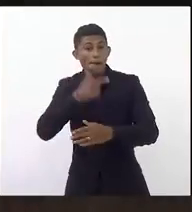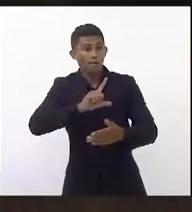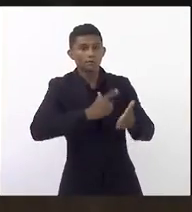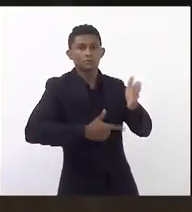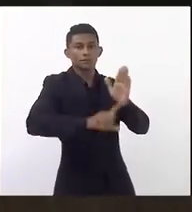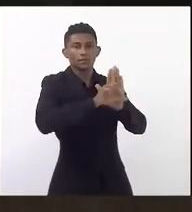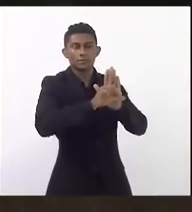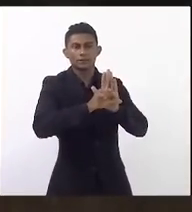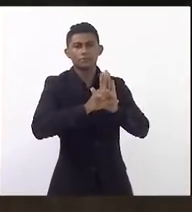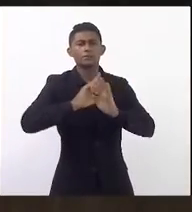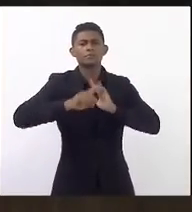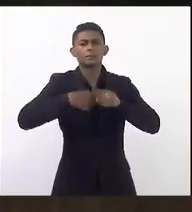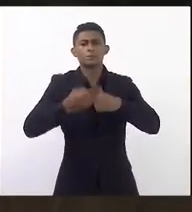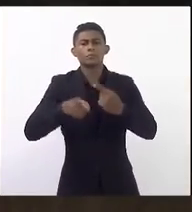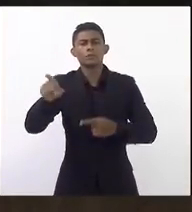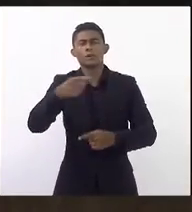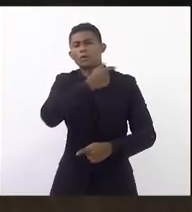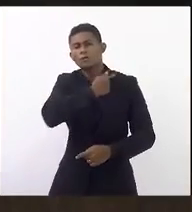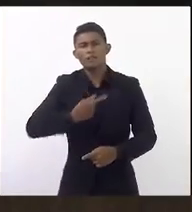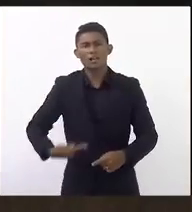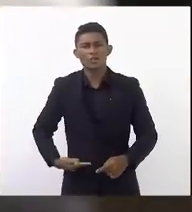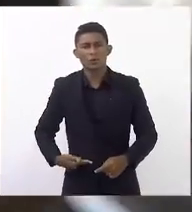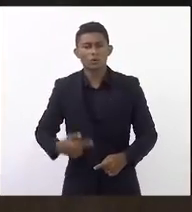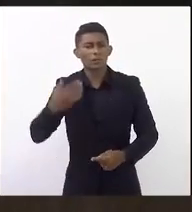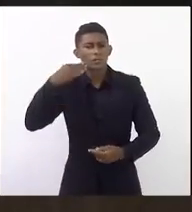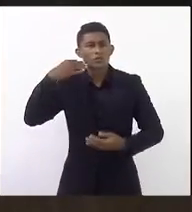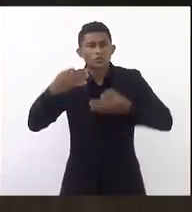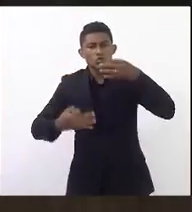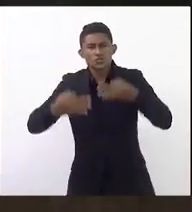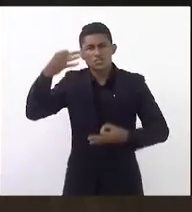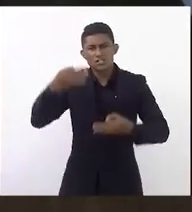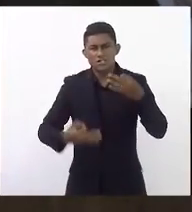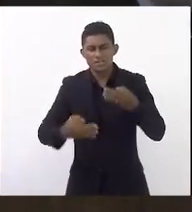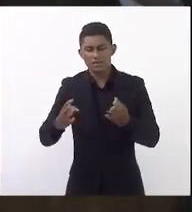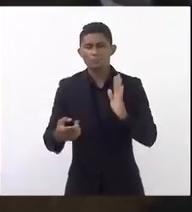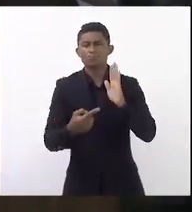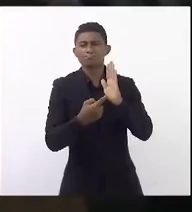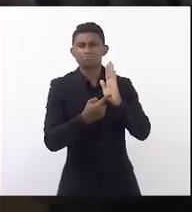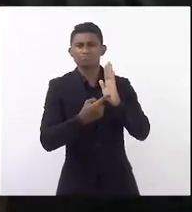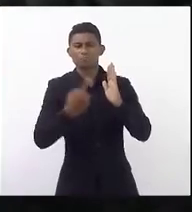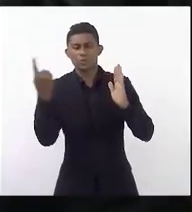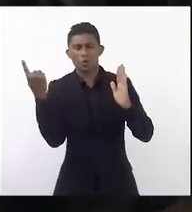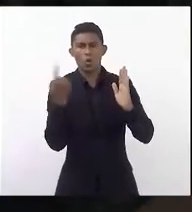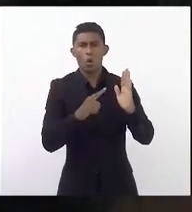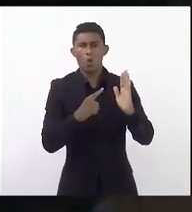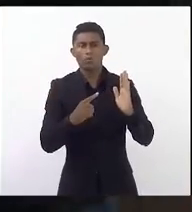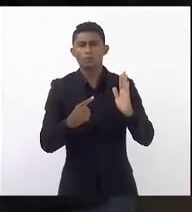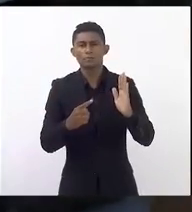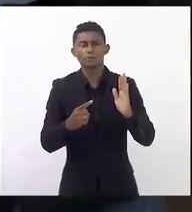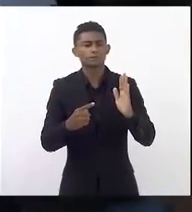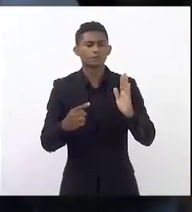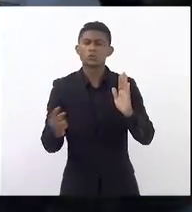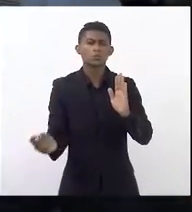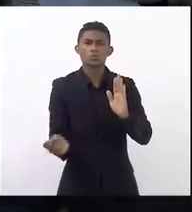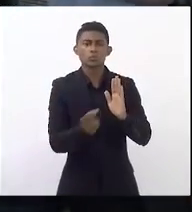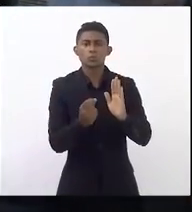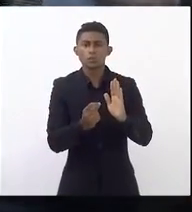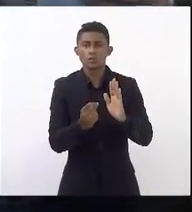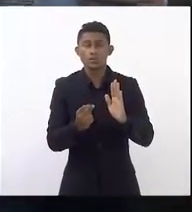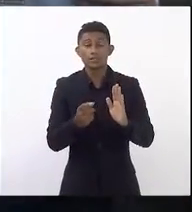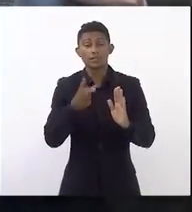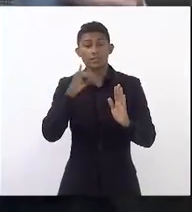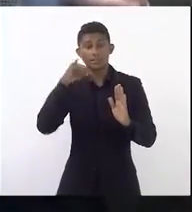questionou na justiça. E questionou não quanto ao mérito, mas quanto se nós poderíamos ou não, a Assembleia, ter